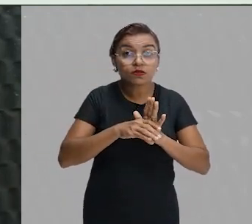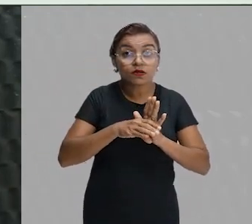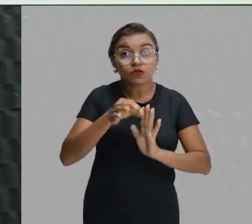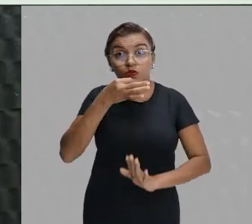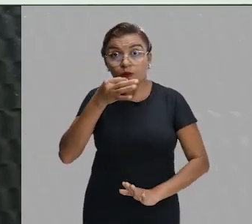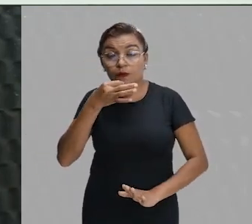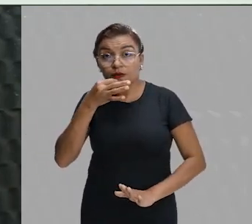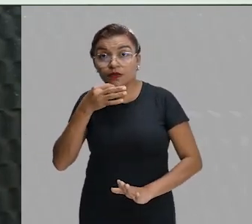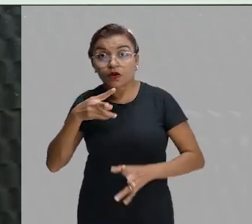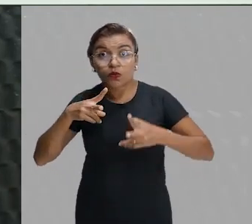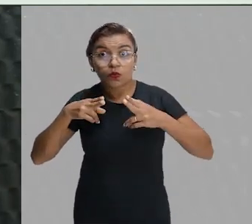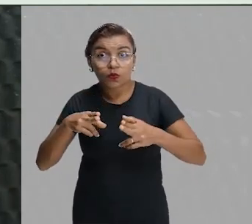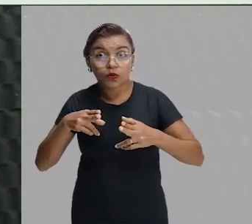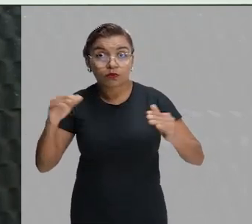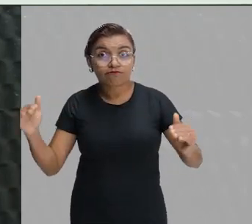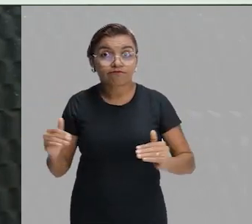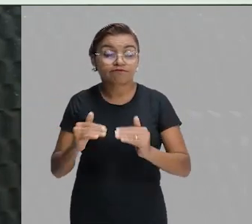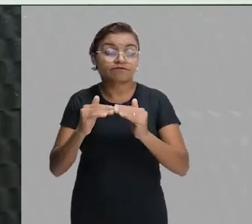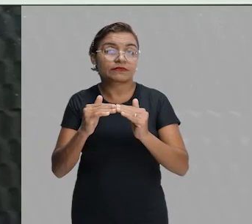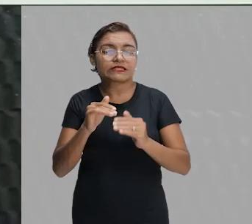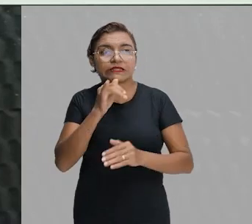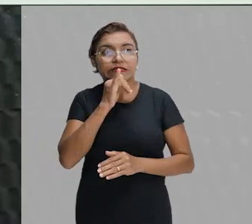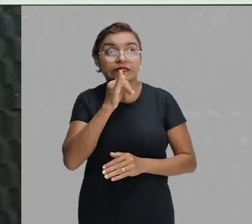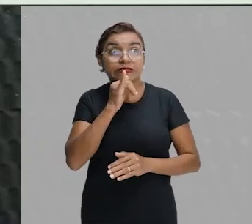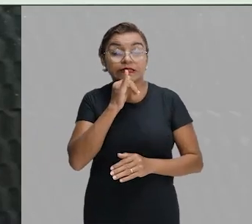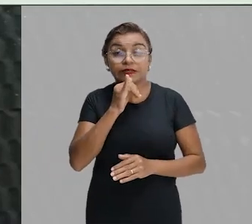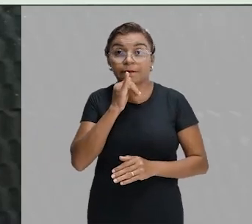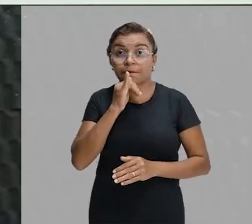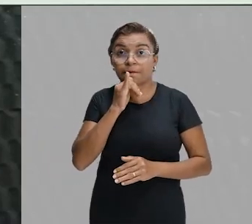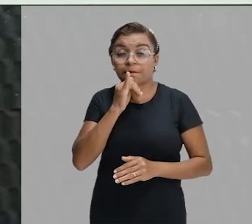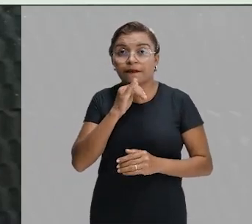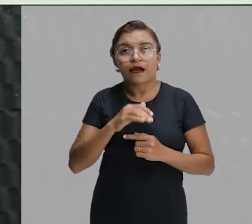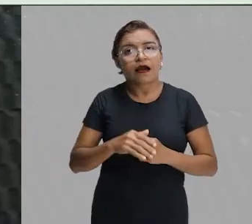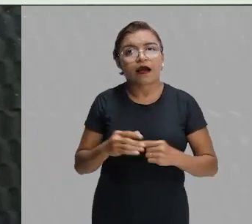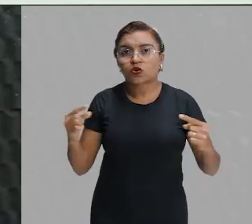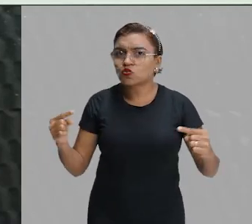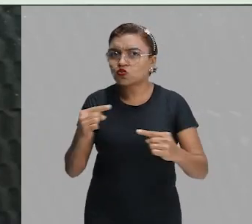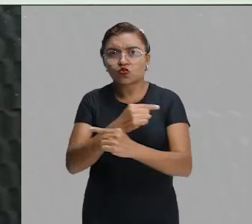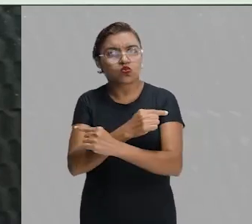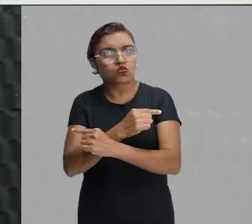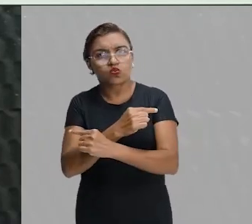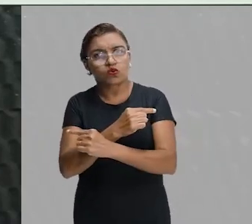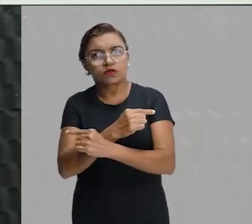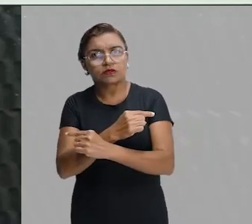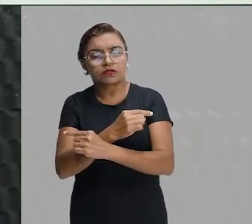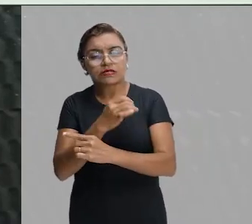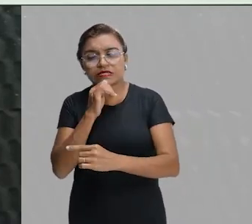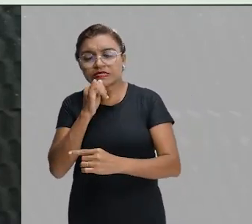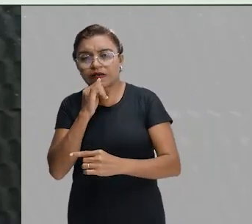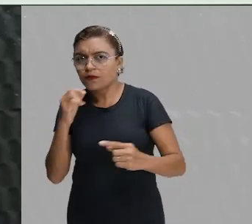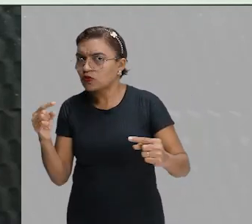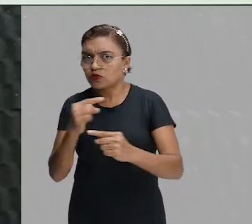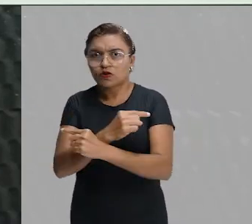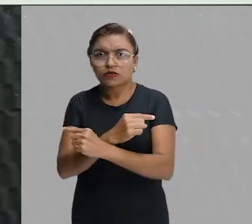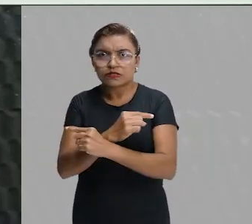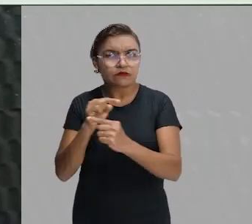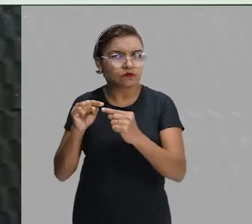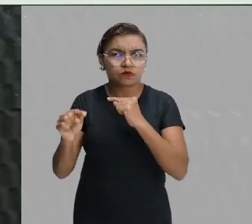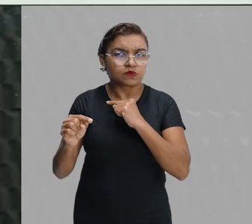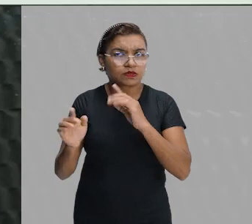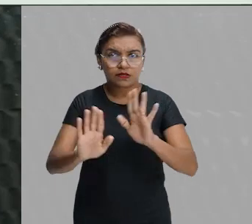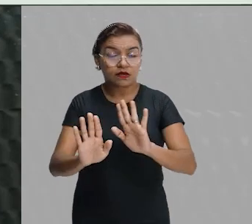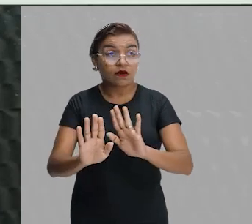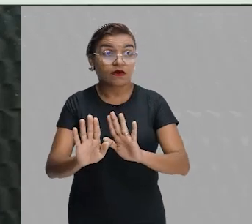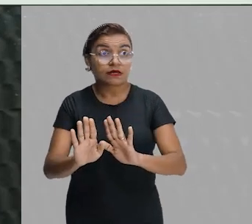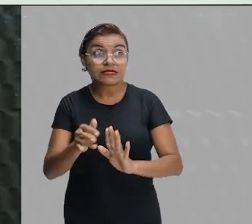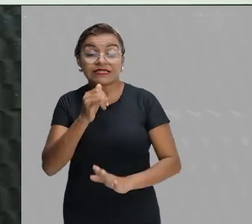não contradição, eu não posso dizer que A é A e,